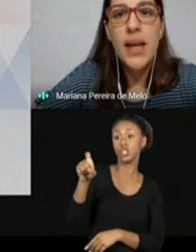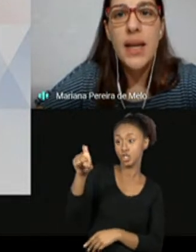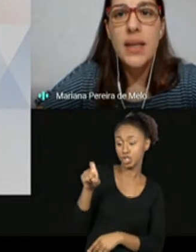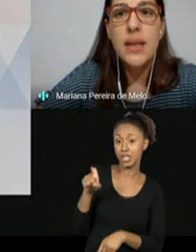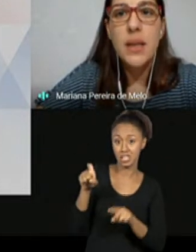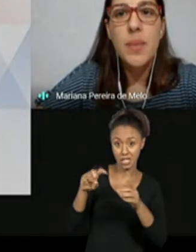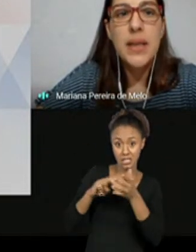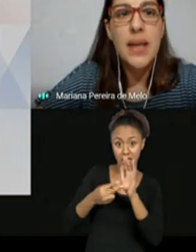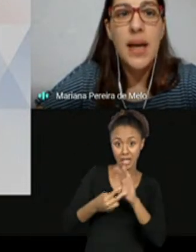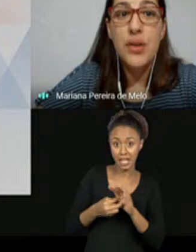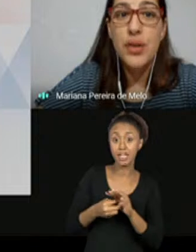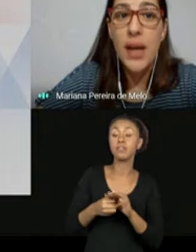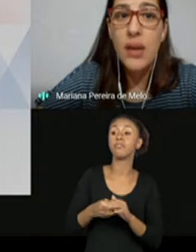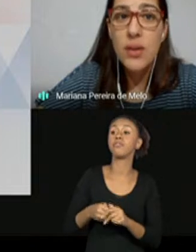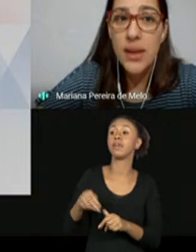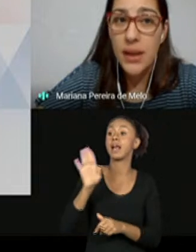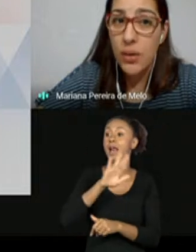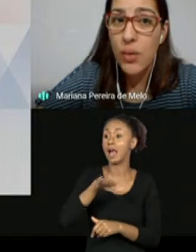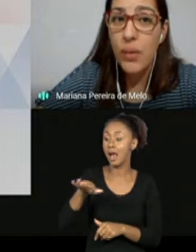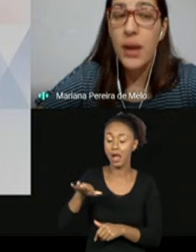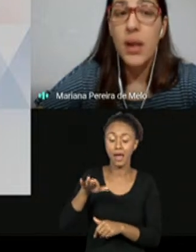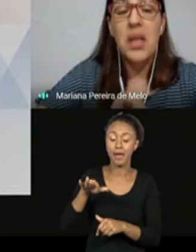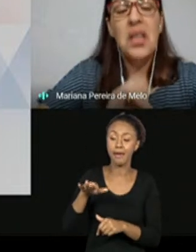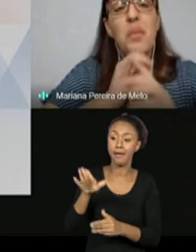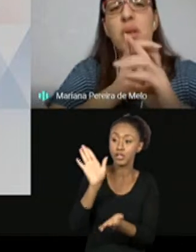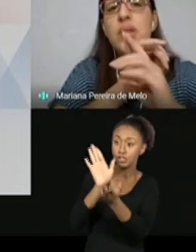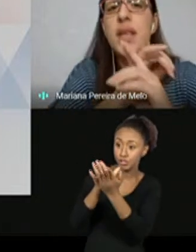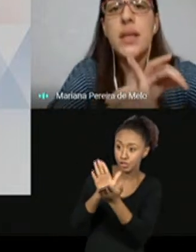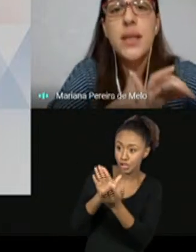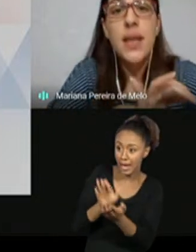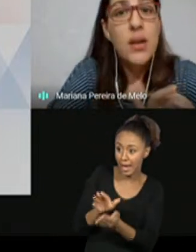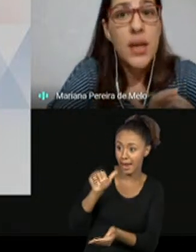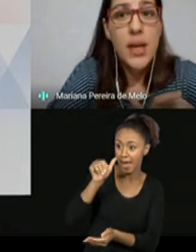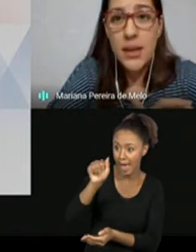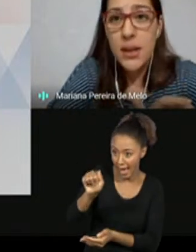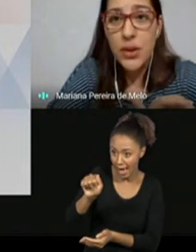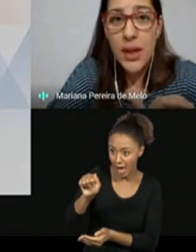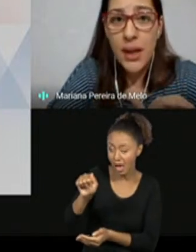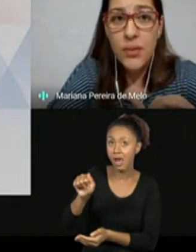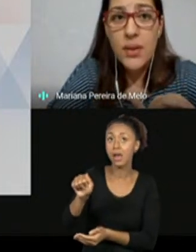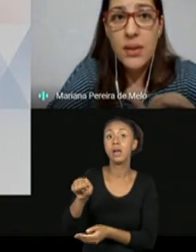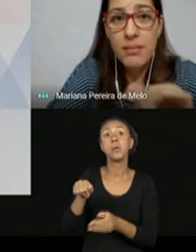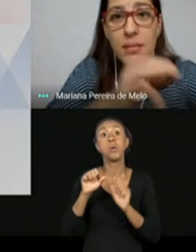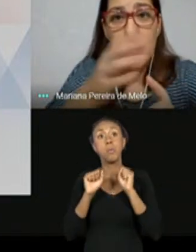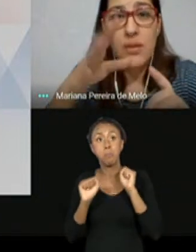de jacarés da espécie A retirados na lagoa, eu posso ter